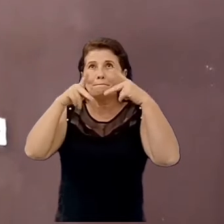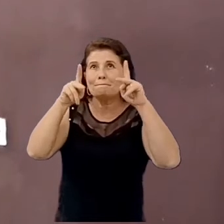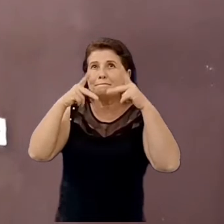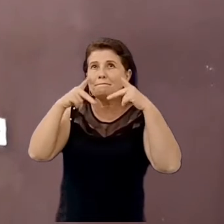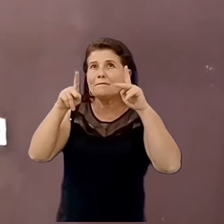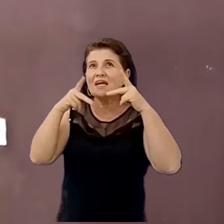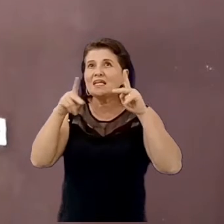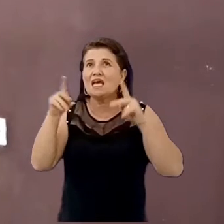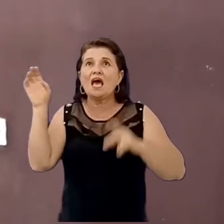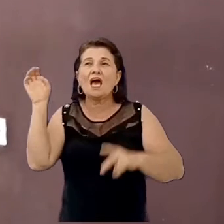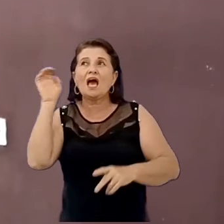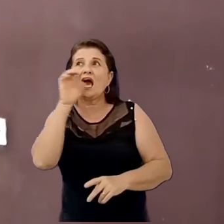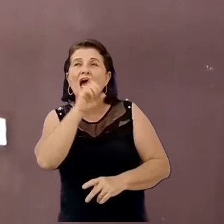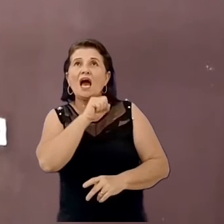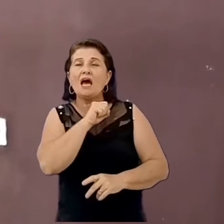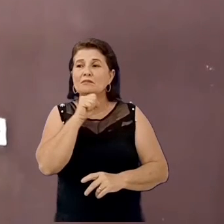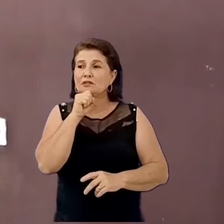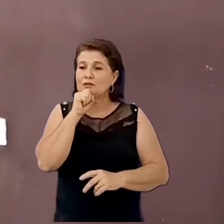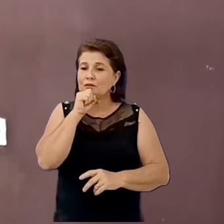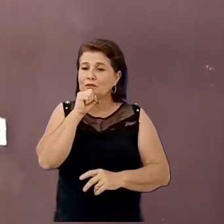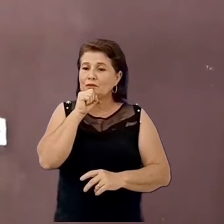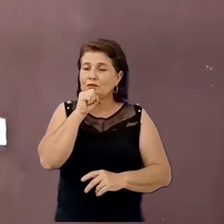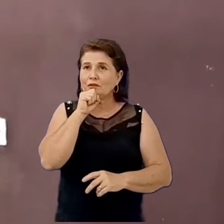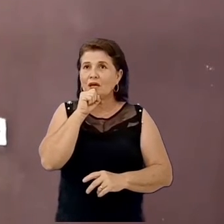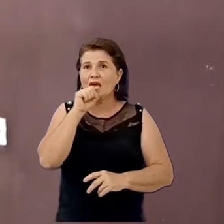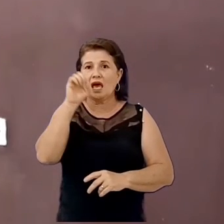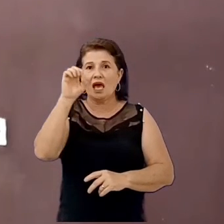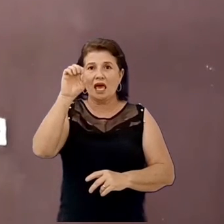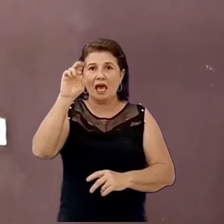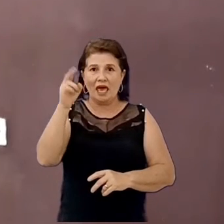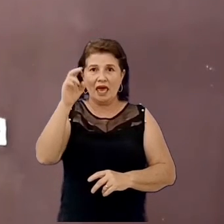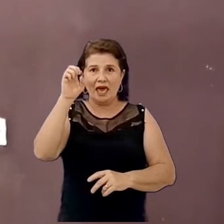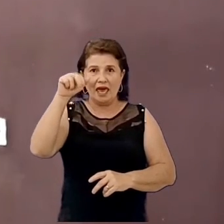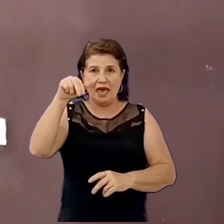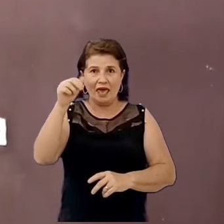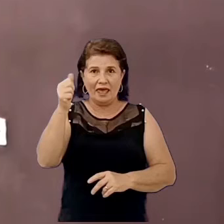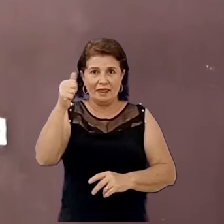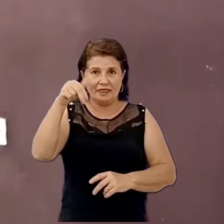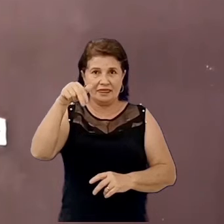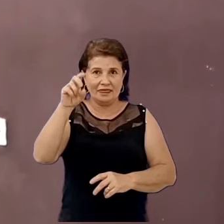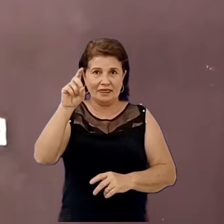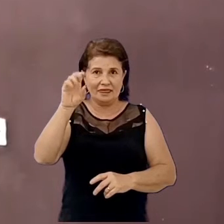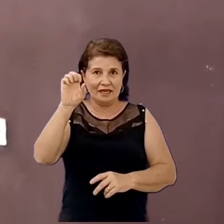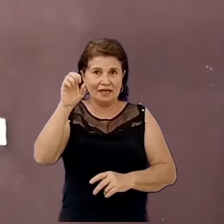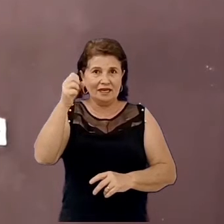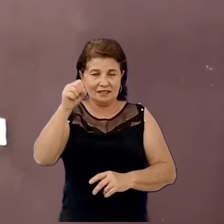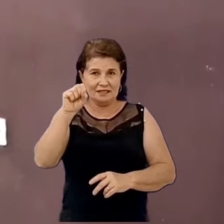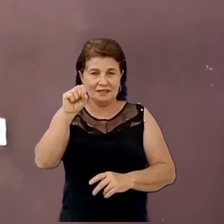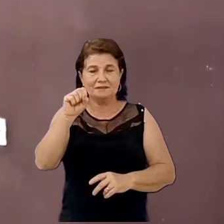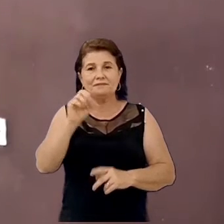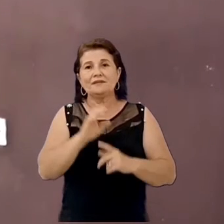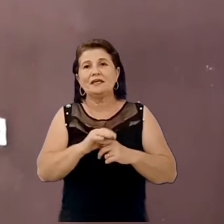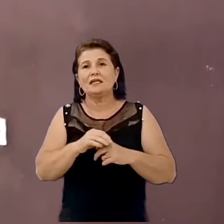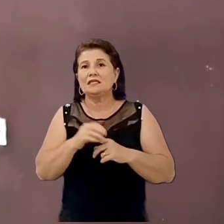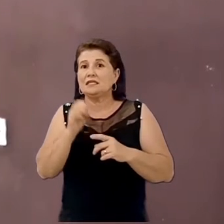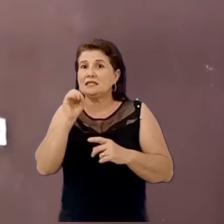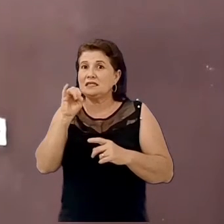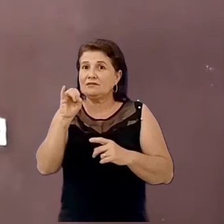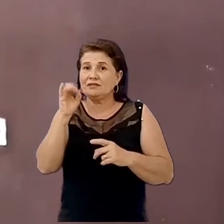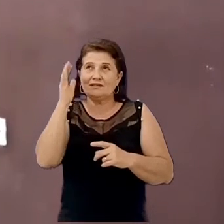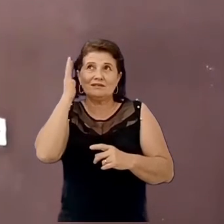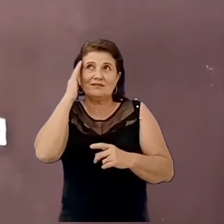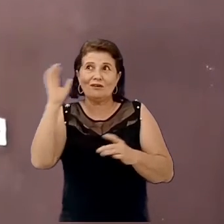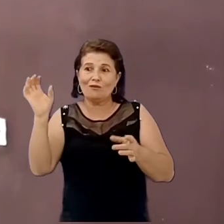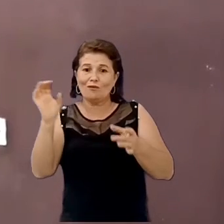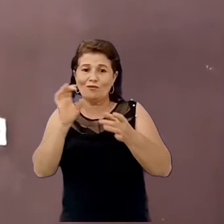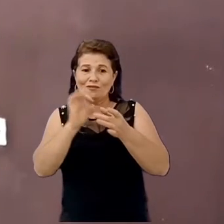e rapidamente ir de Hernandes Dias Lopes para Edir Macedo. Se você não tiver um entendimento espiritual, se você não